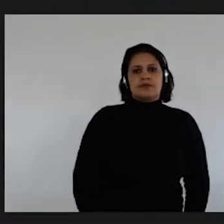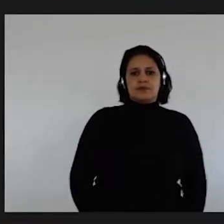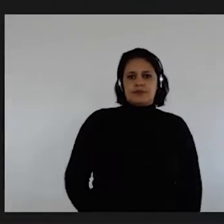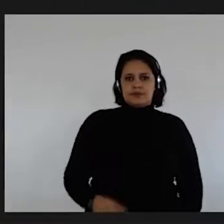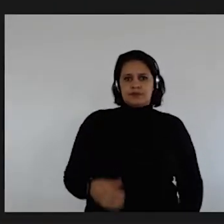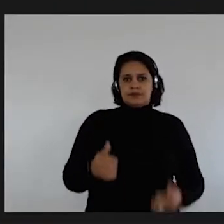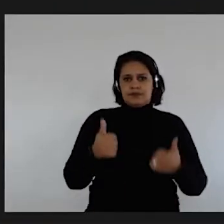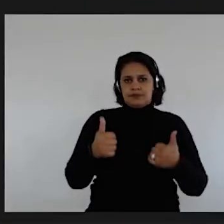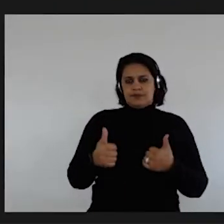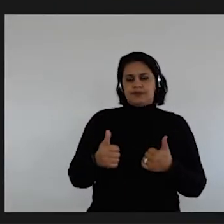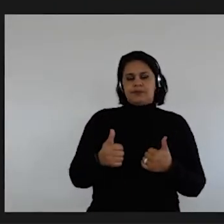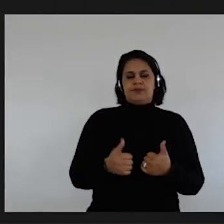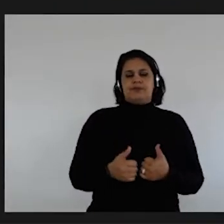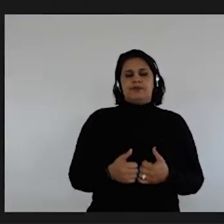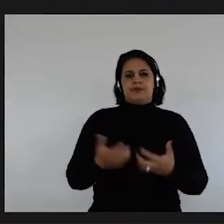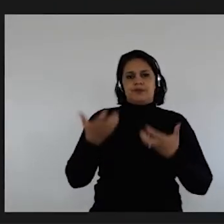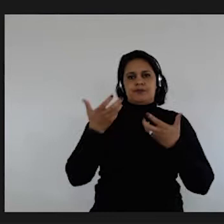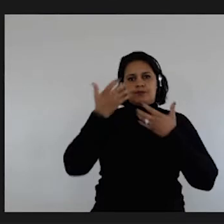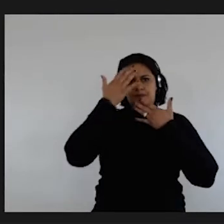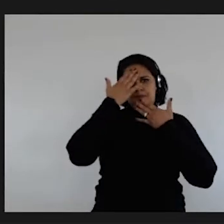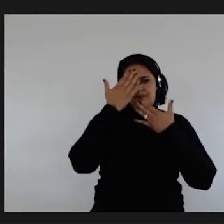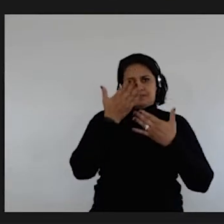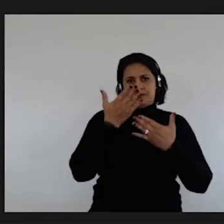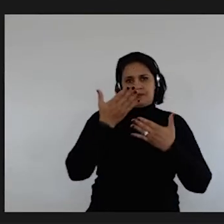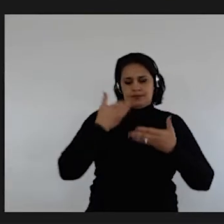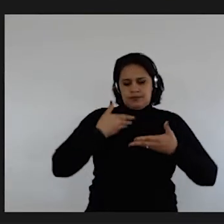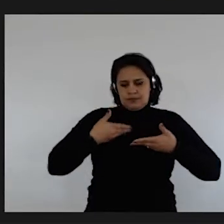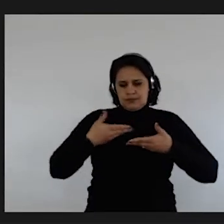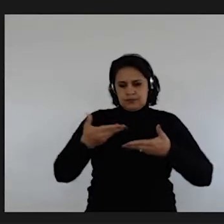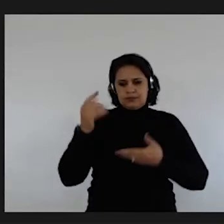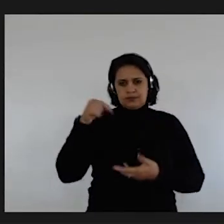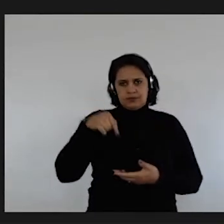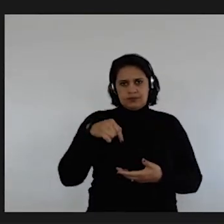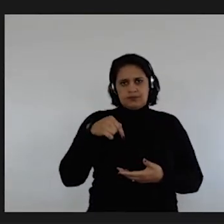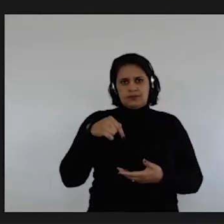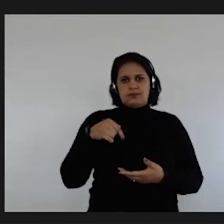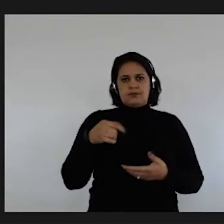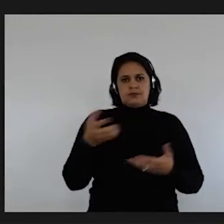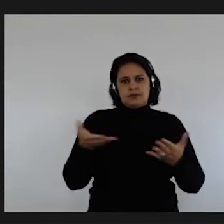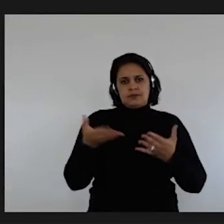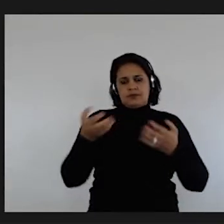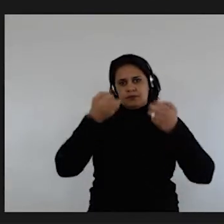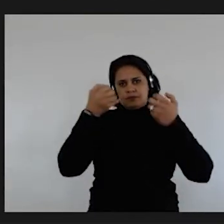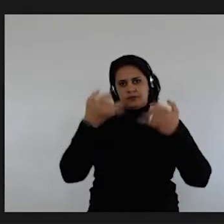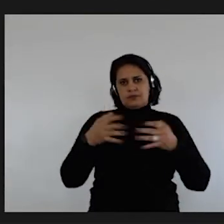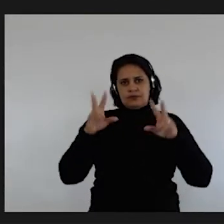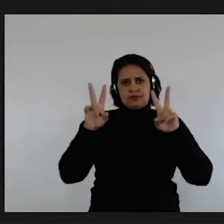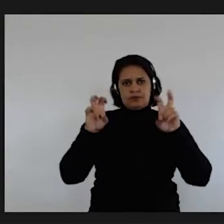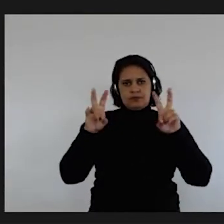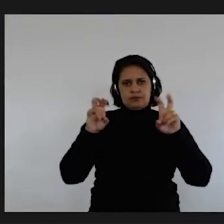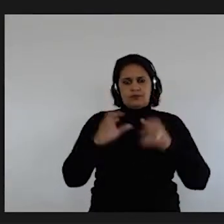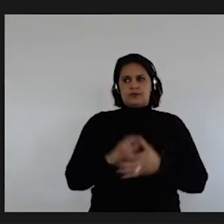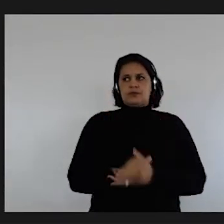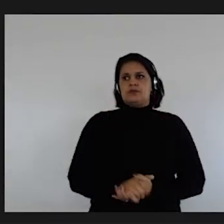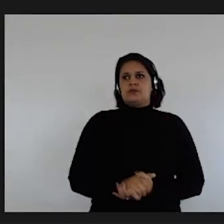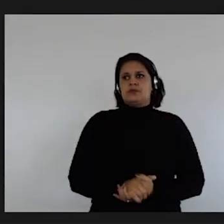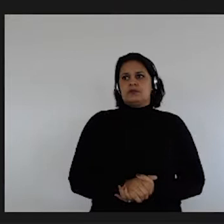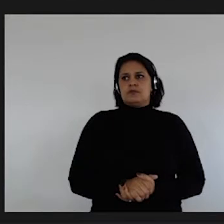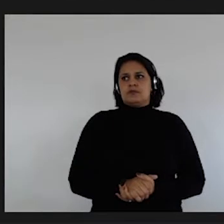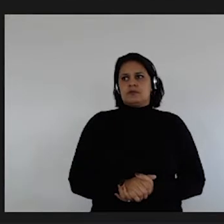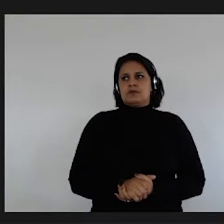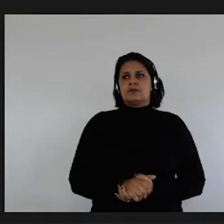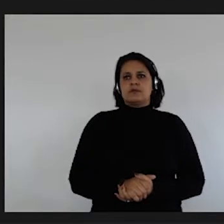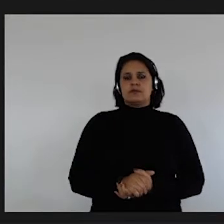Eu quero agradecer o prestigioso convite que me foi feito e, sem delongas, passo ao tema que me foi dado. Para falar